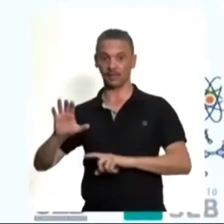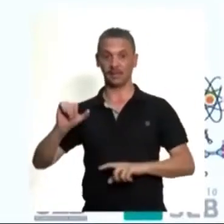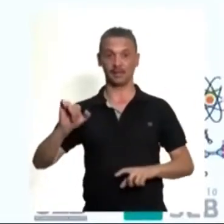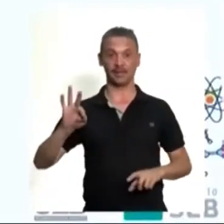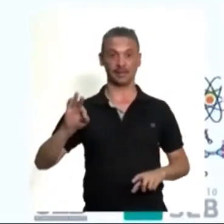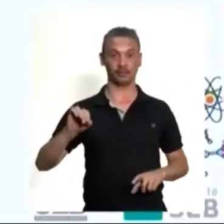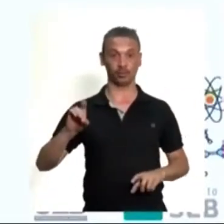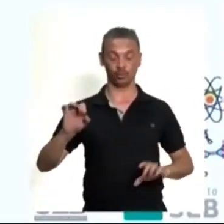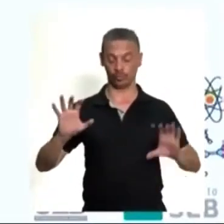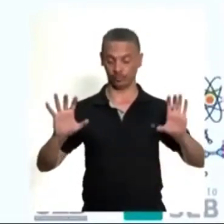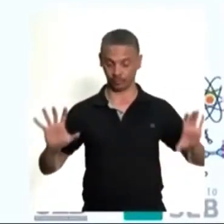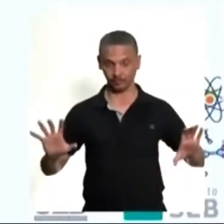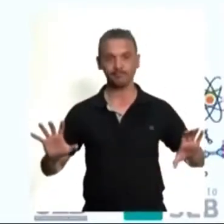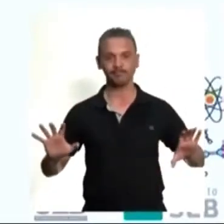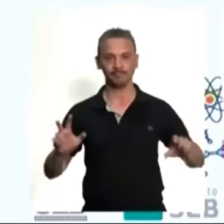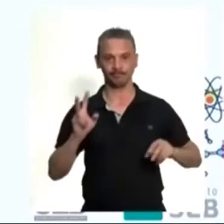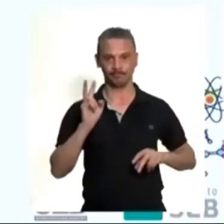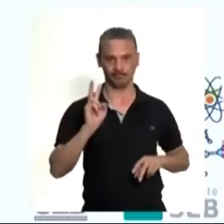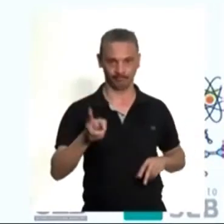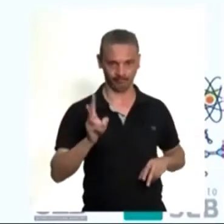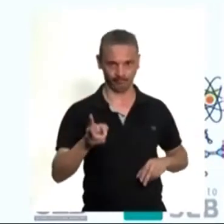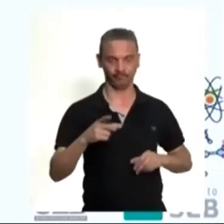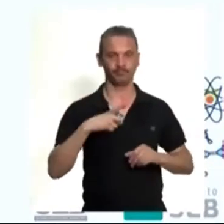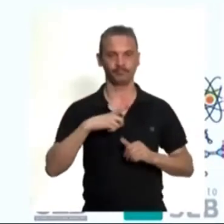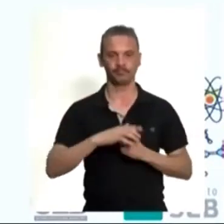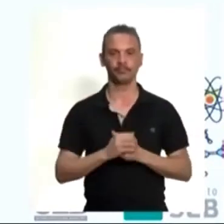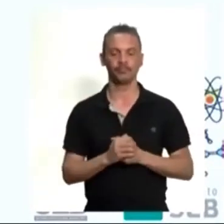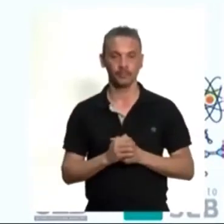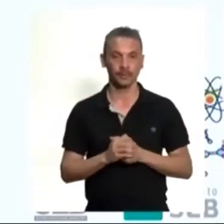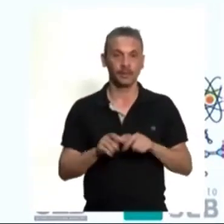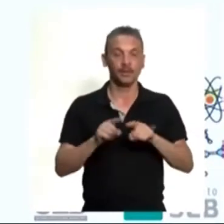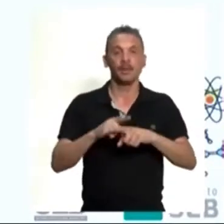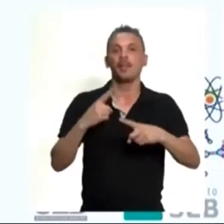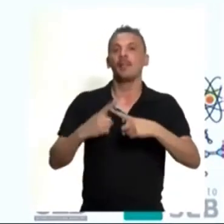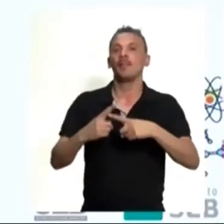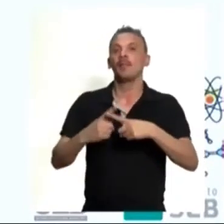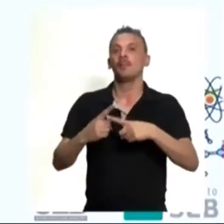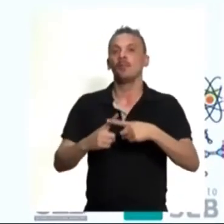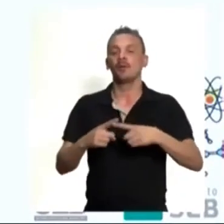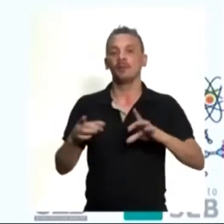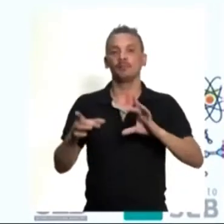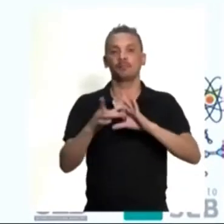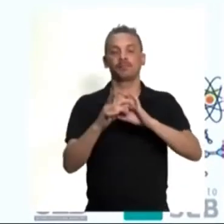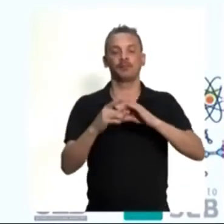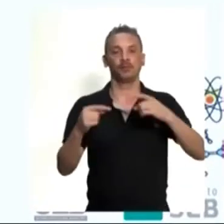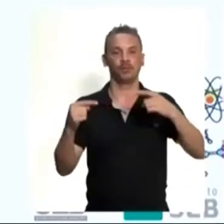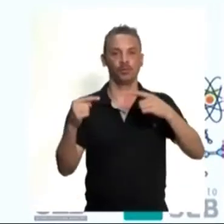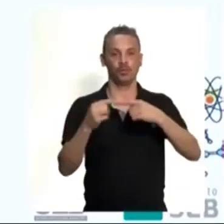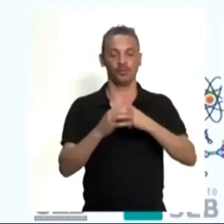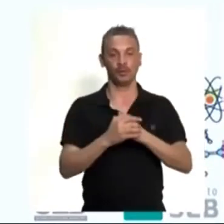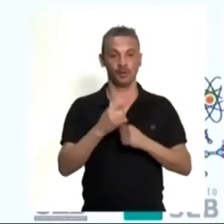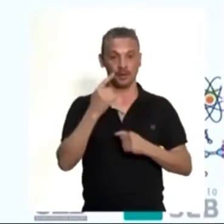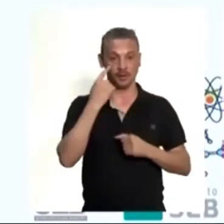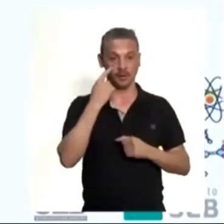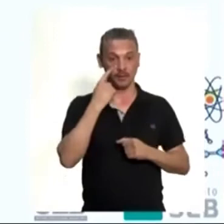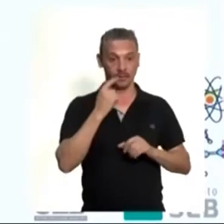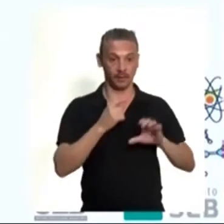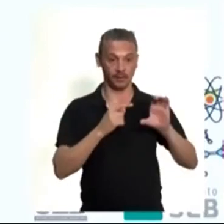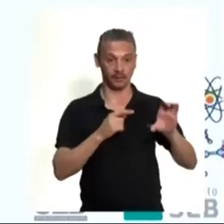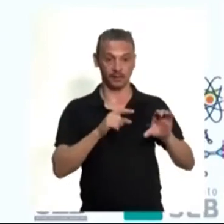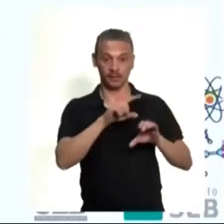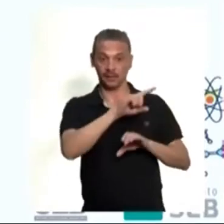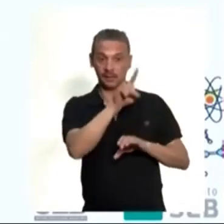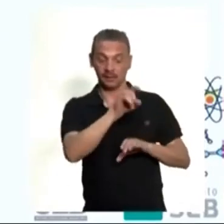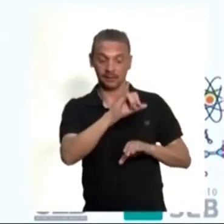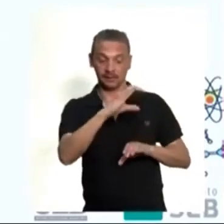na representação, não necessariamente no desenho, tá? Você fala, por quê? É uma convenção, tá? Você pode ver ó, que aqui o zinco está indo de